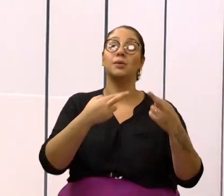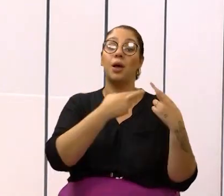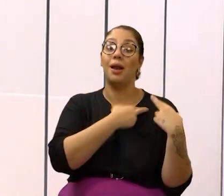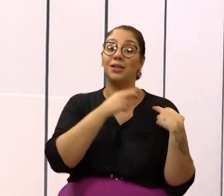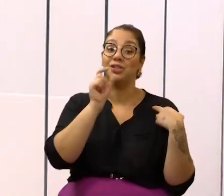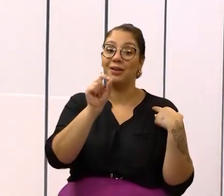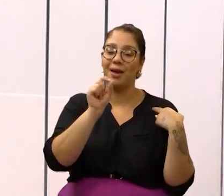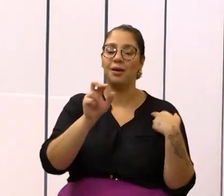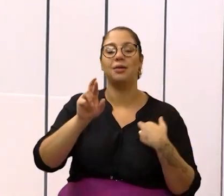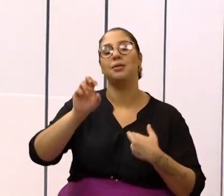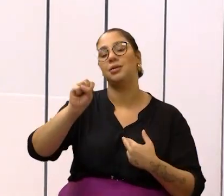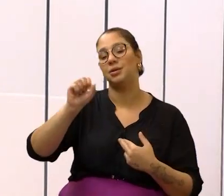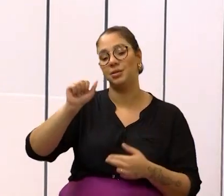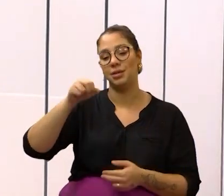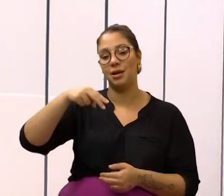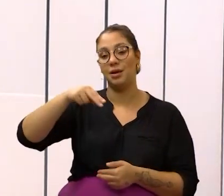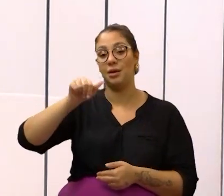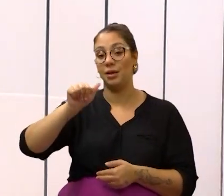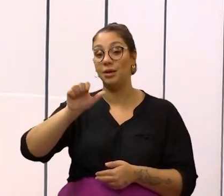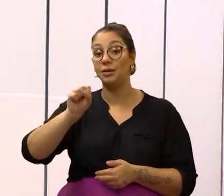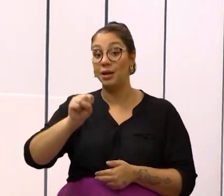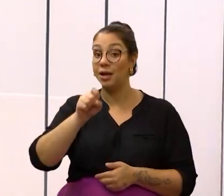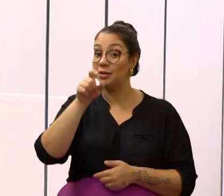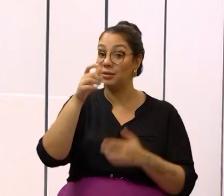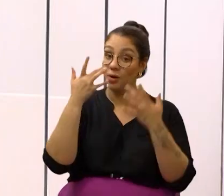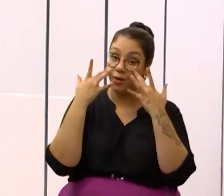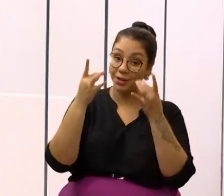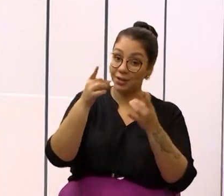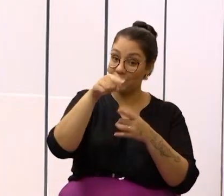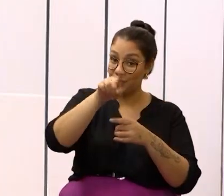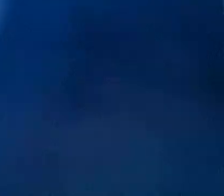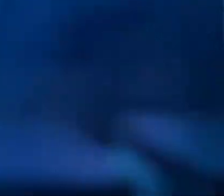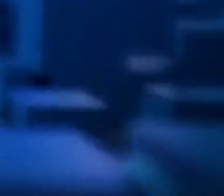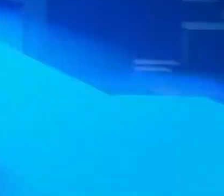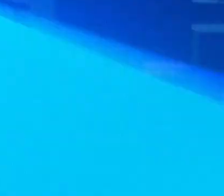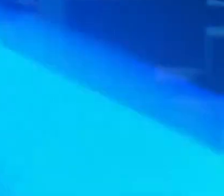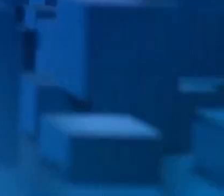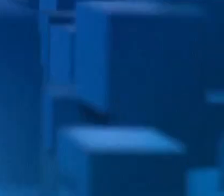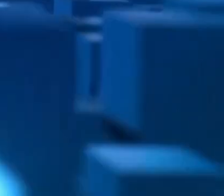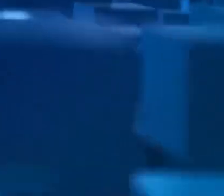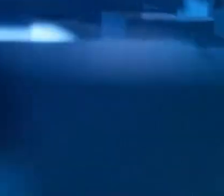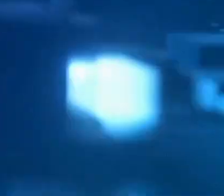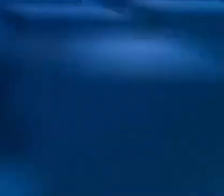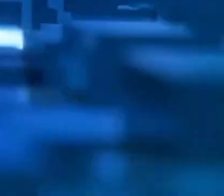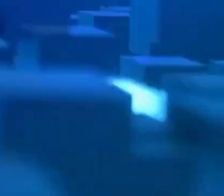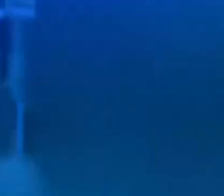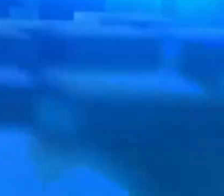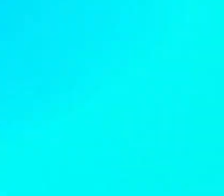responsabilidade da Sanasa. Então, atenção, você motorista.